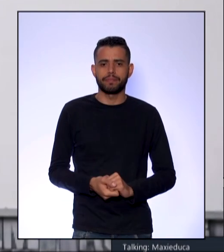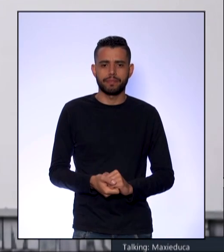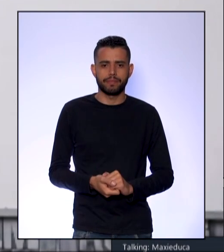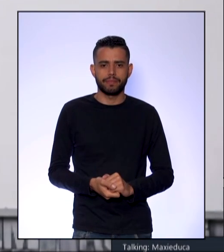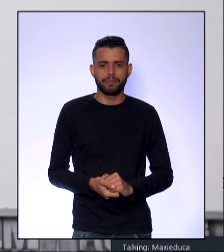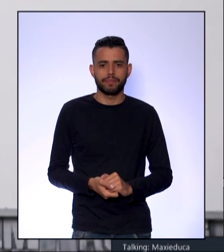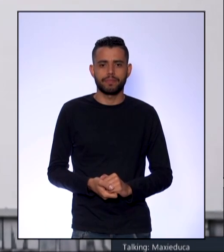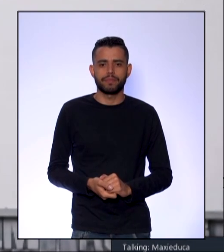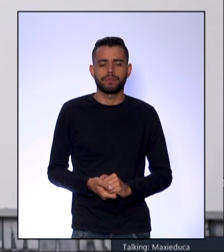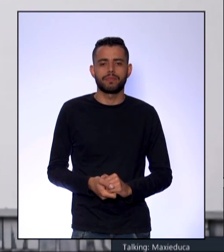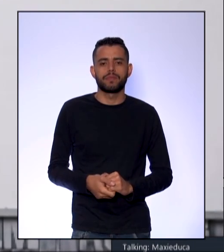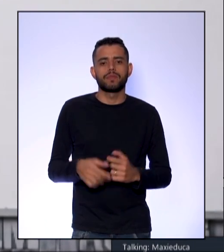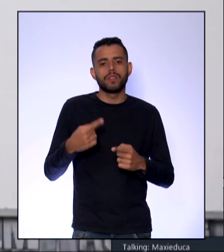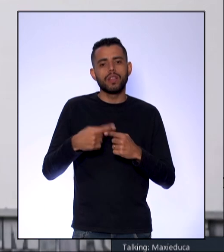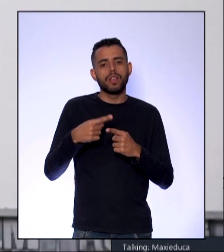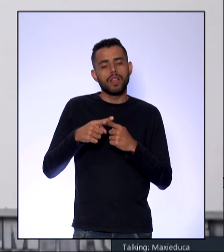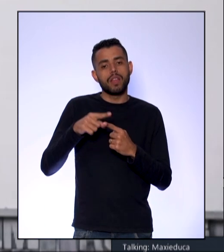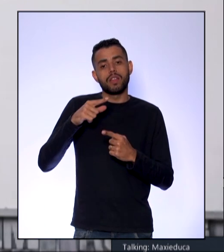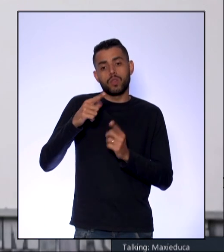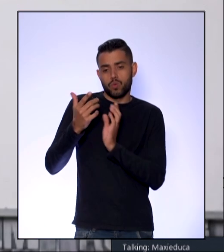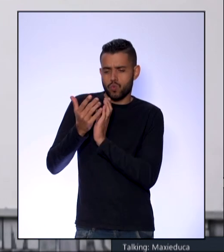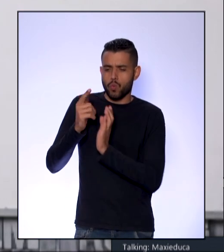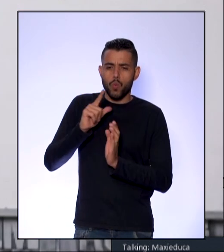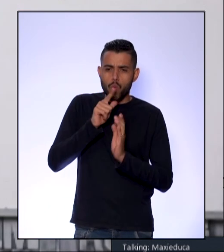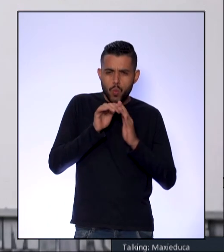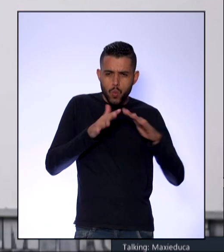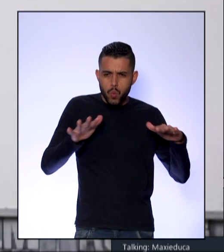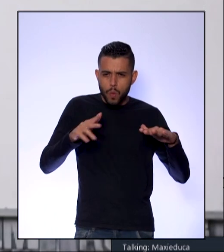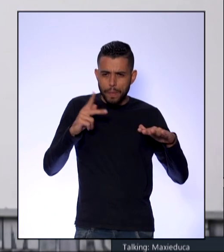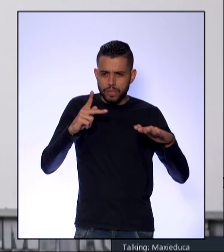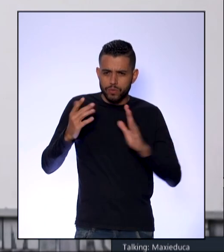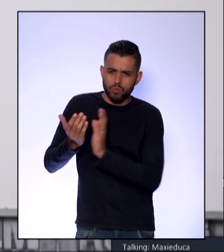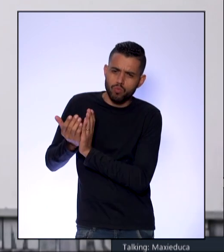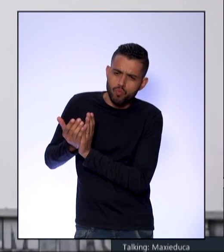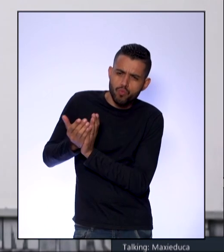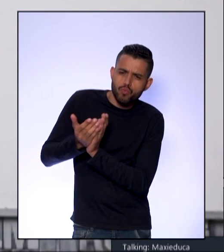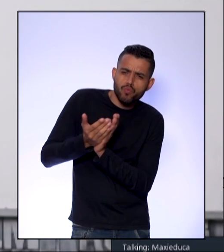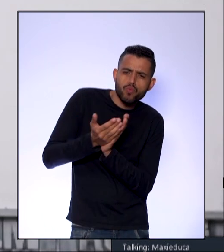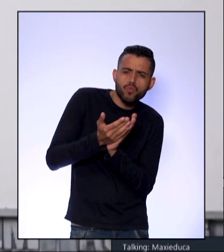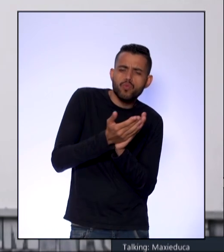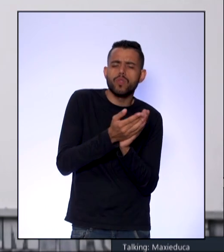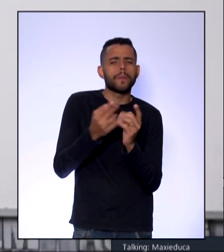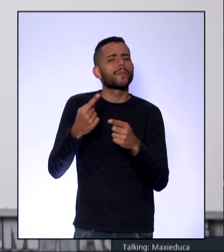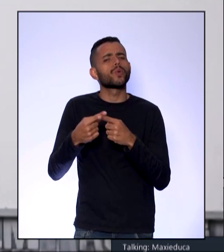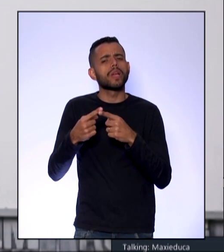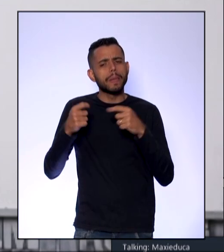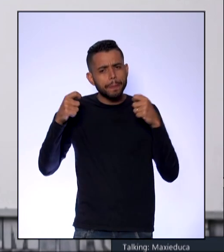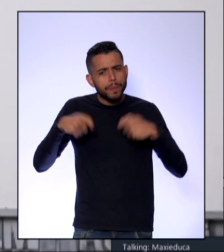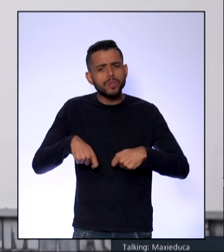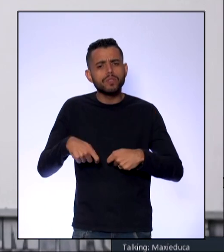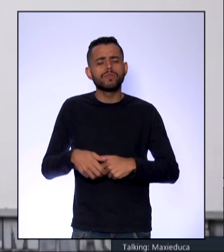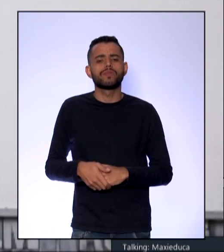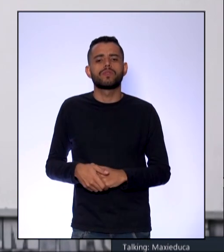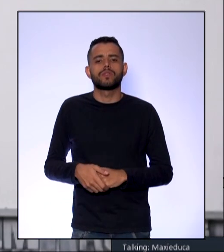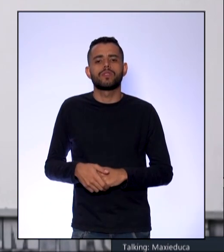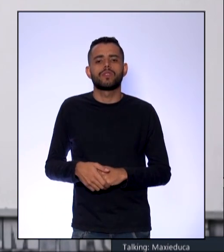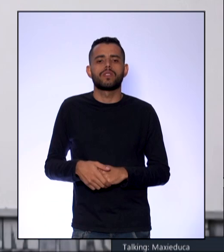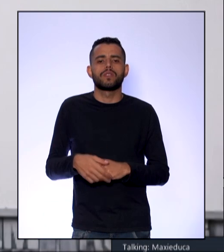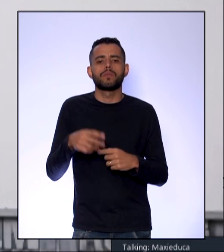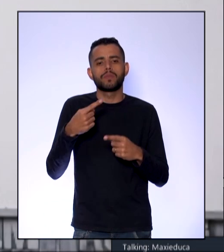Esta transição pelo Pacífico é possível por qual motivo? Pela